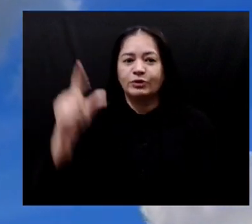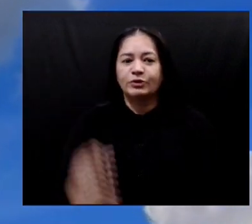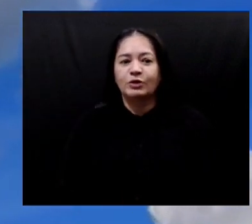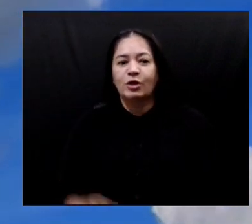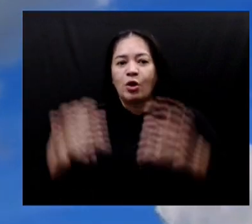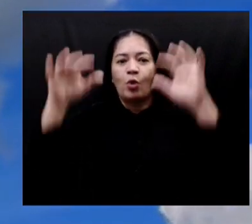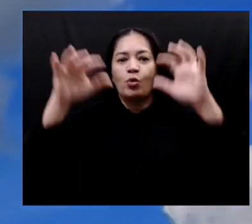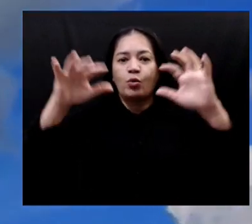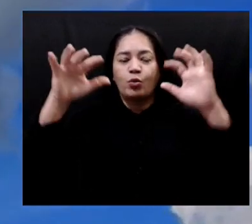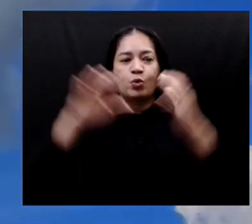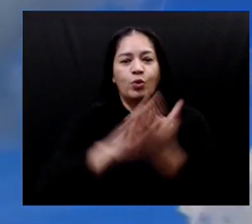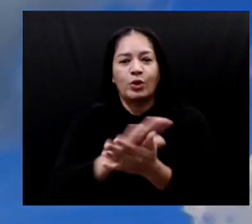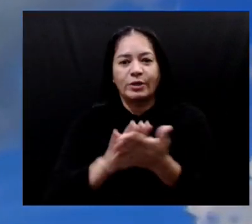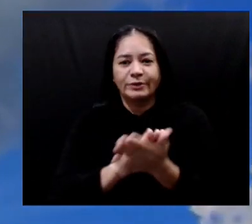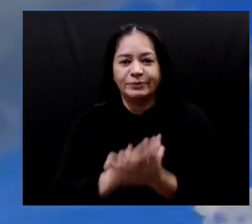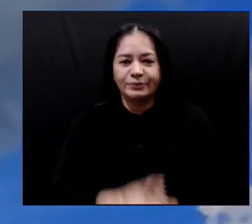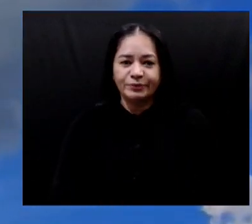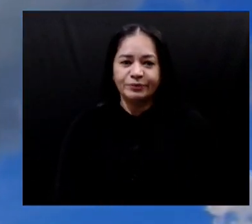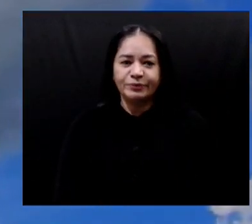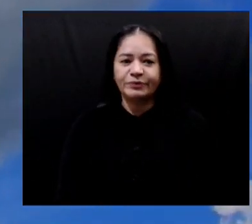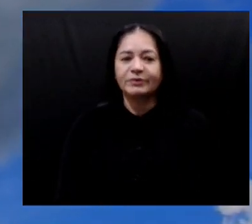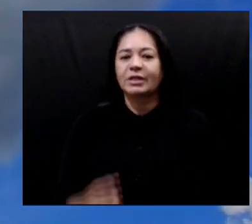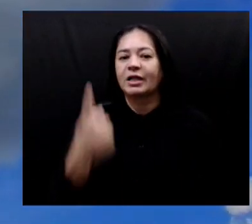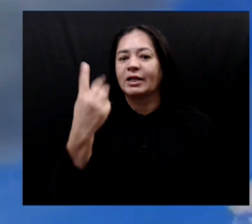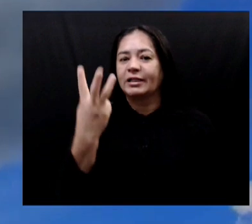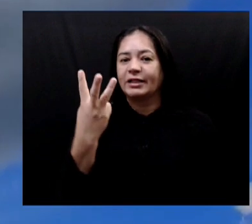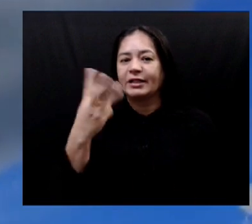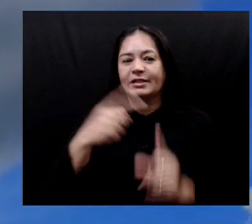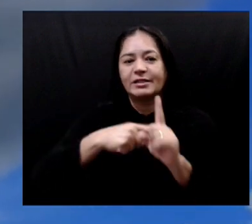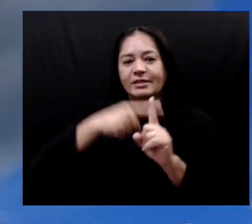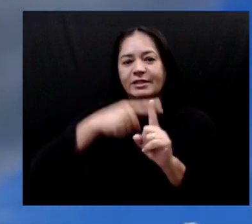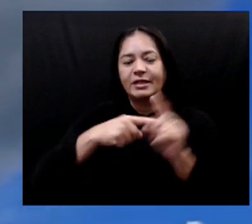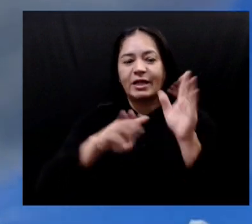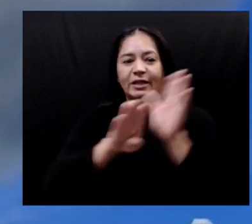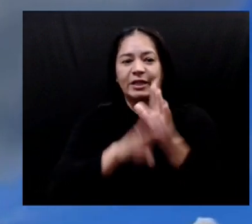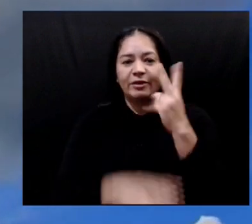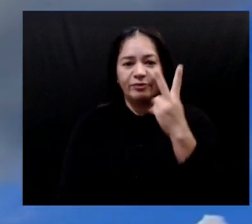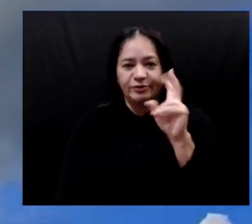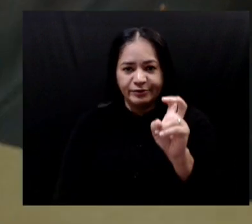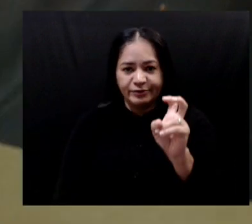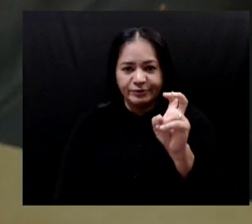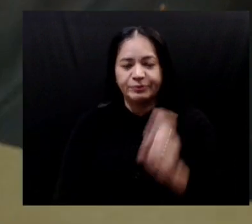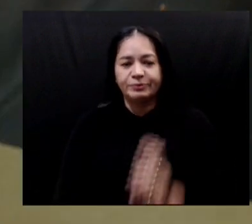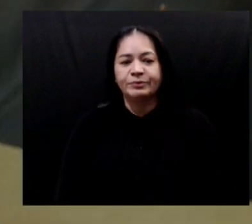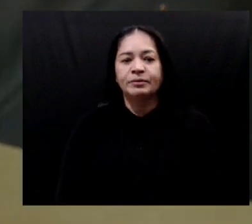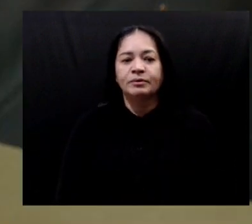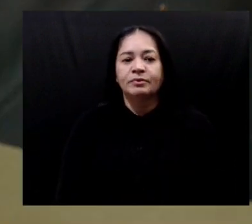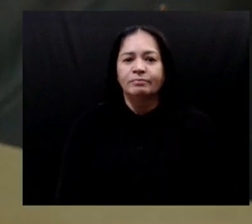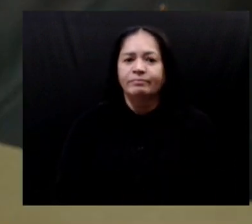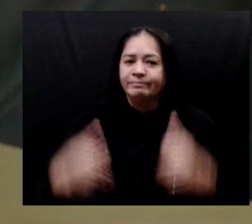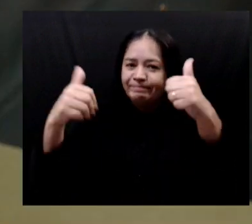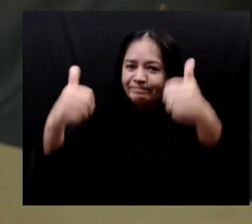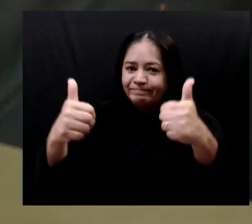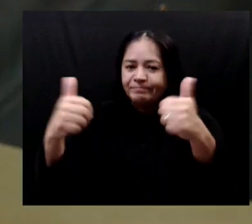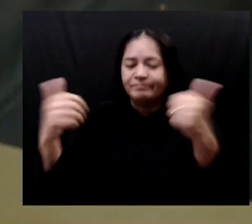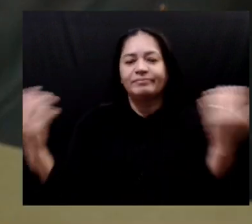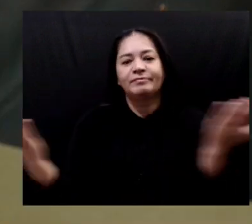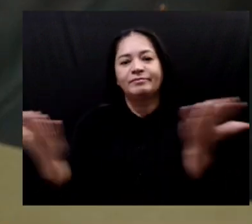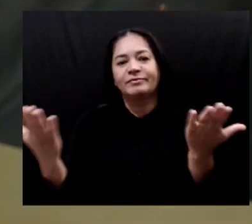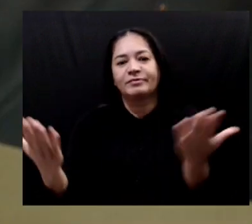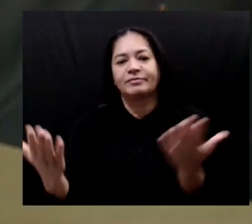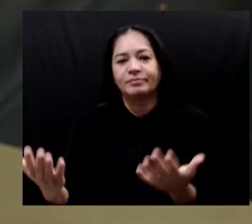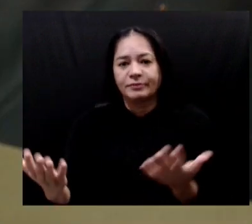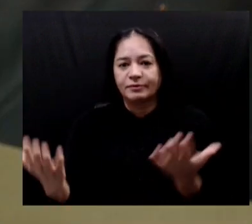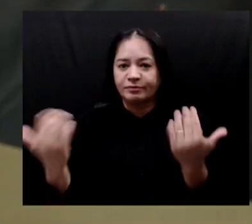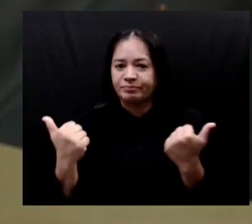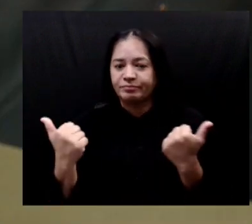metrópole. Mínima foi de 13, máxima de 25 graus. Tudo certo? Agora vamos lá. E você,